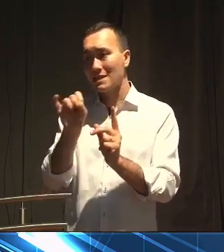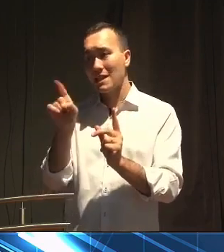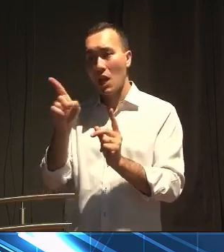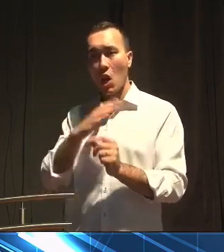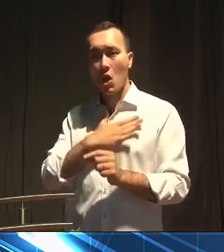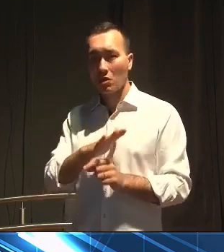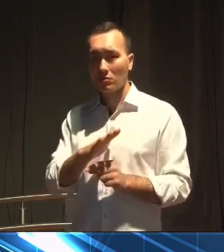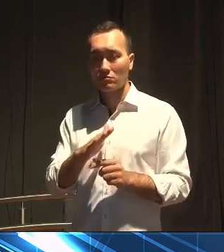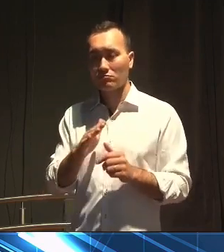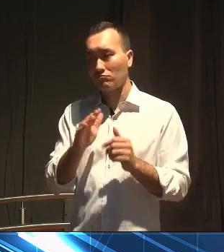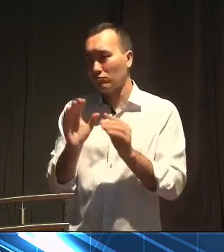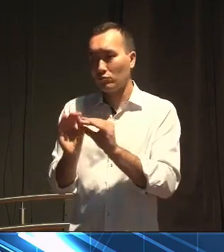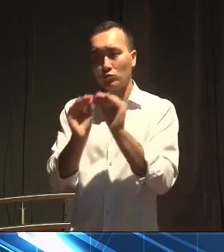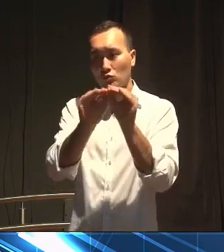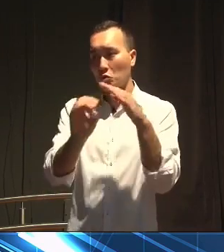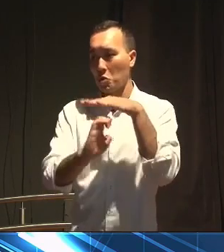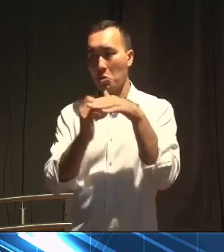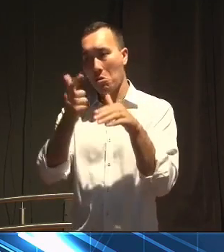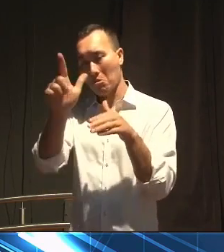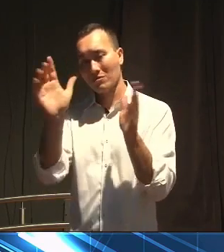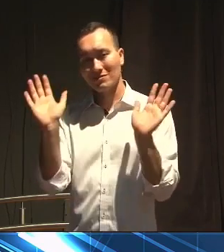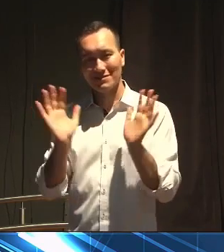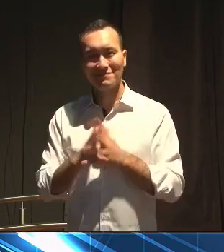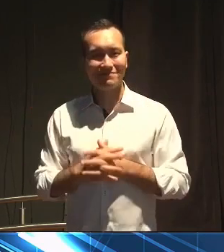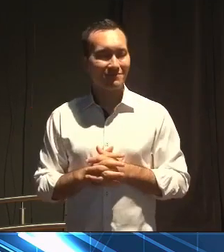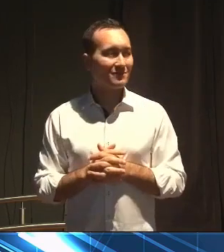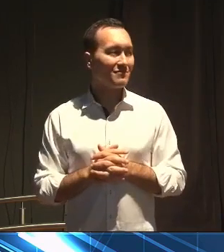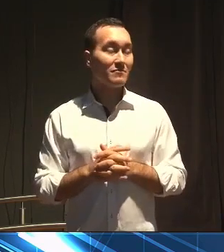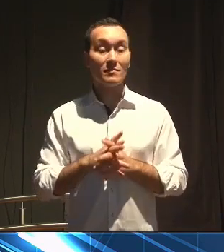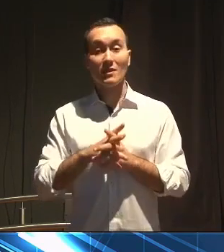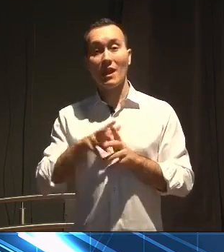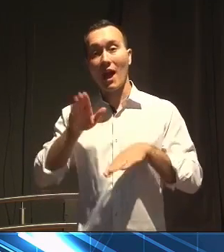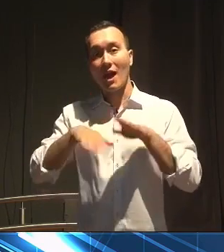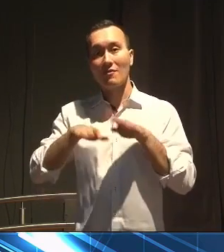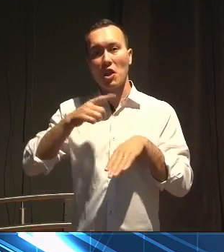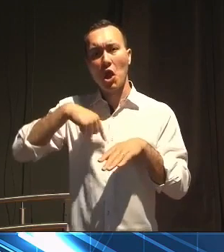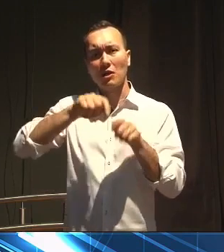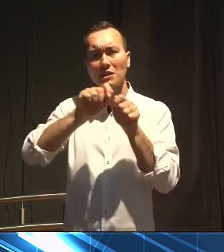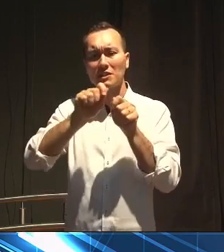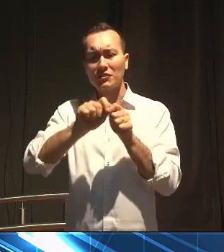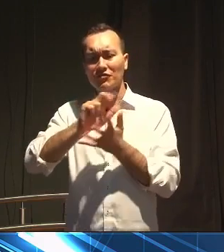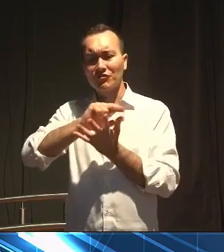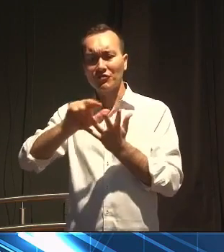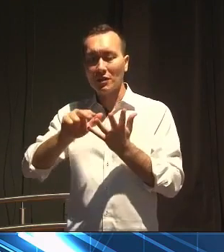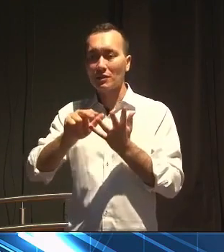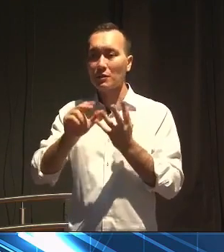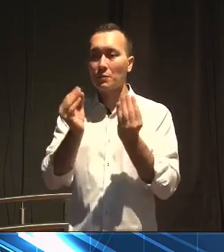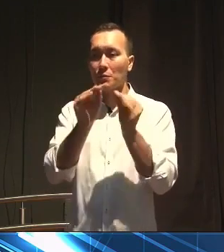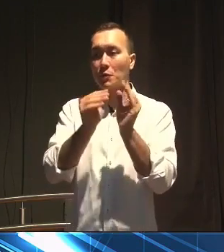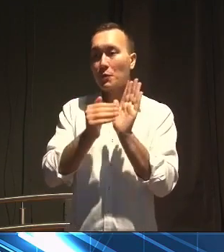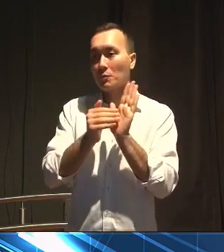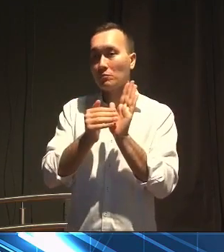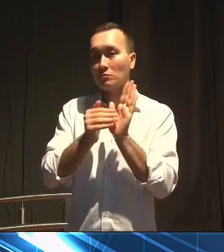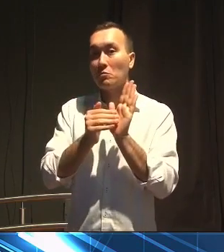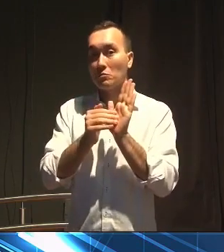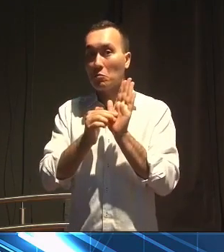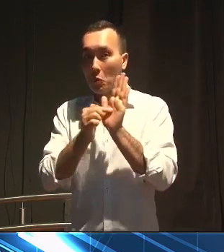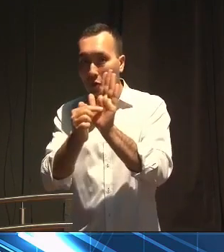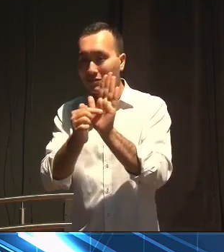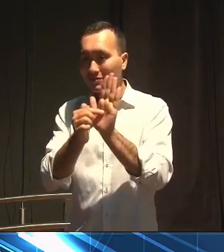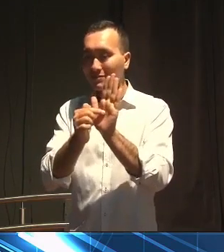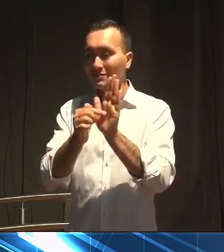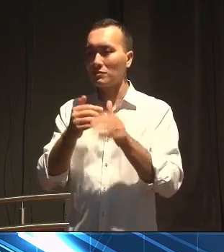coisa, amanhã isso não tá valendo mais. Acabei de comentar da evolução que a gente teve no digital e eu só falei de rede social. Eu não falei